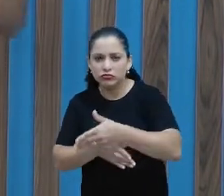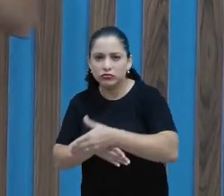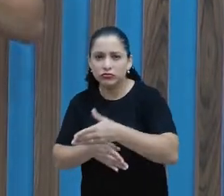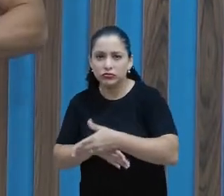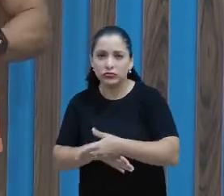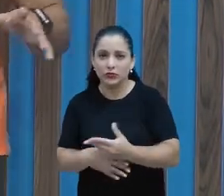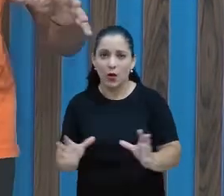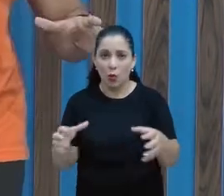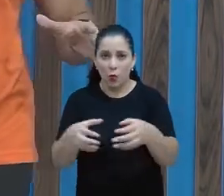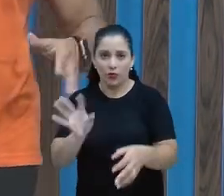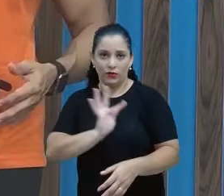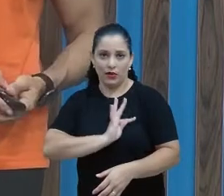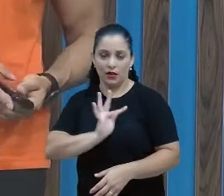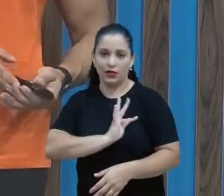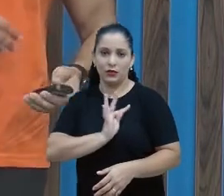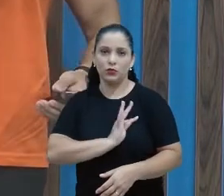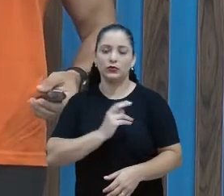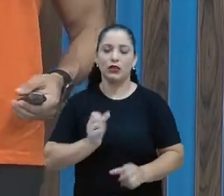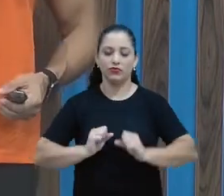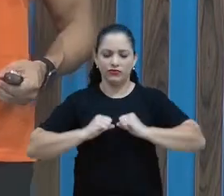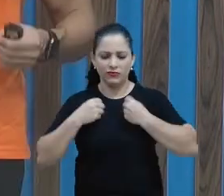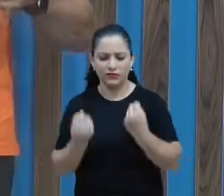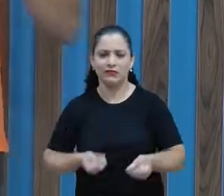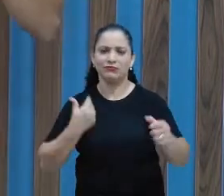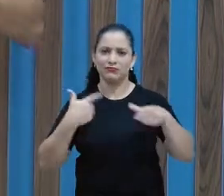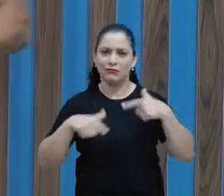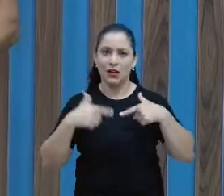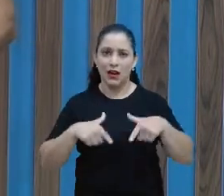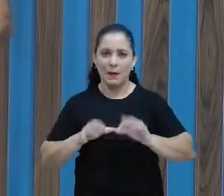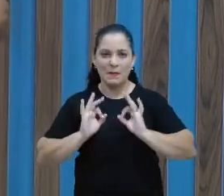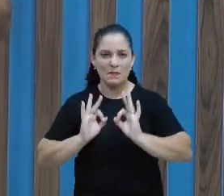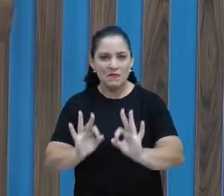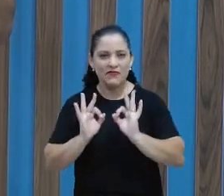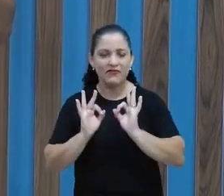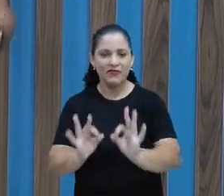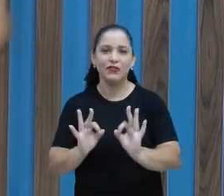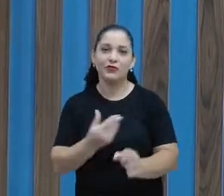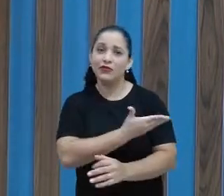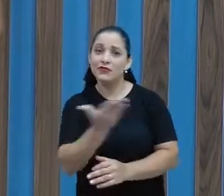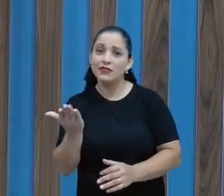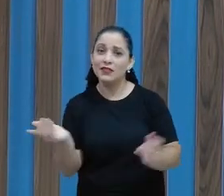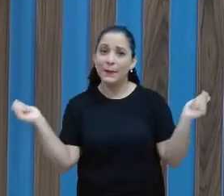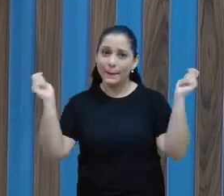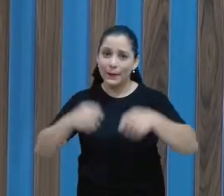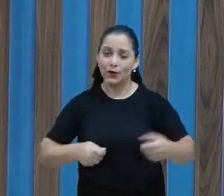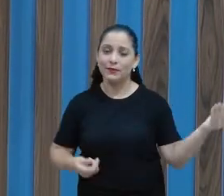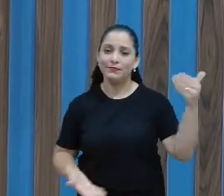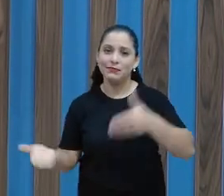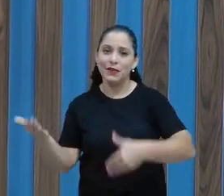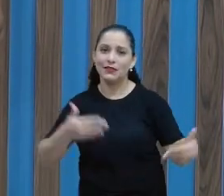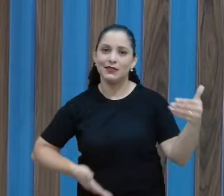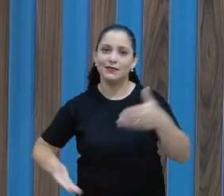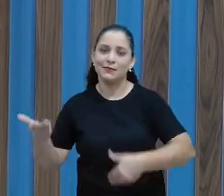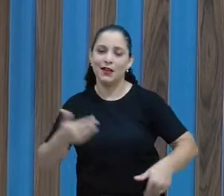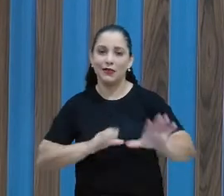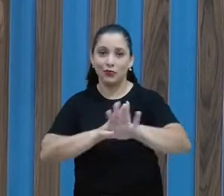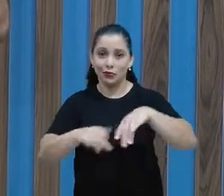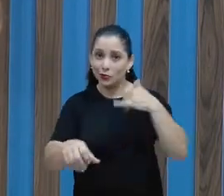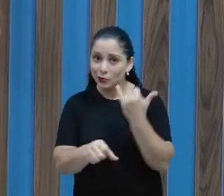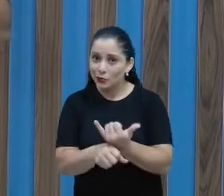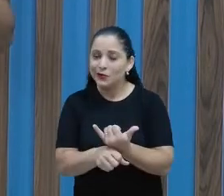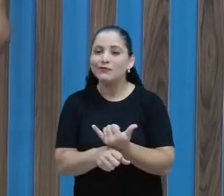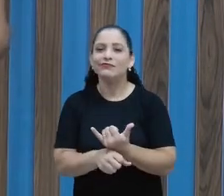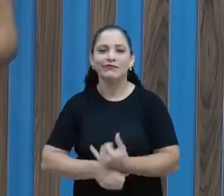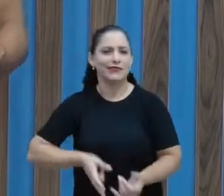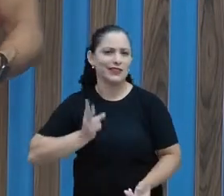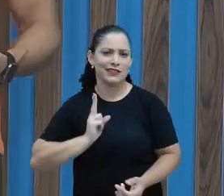duro para deixar tudo prontinho para vocês, você pode participar ativamente da nossa aula através do nosso canal no YouTube. Eu